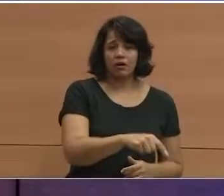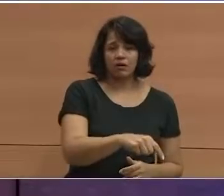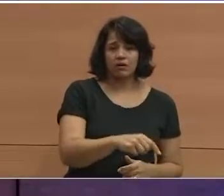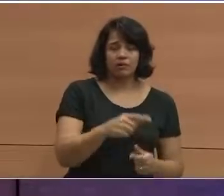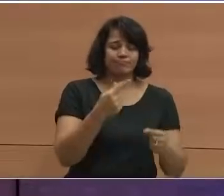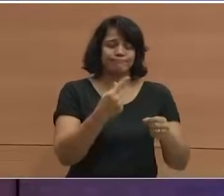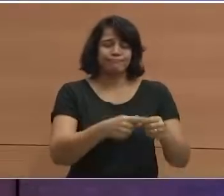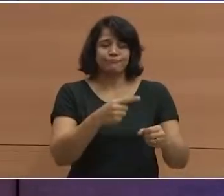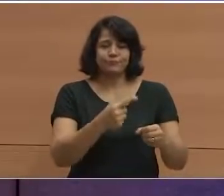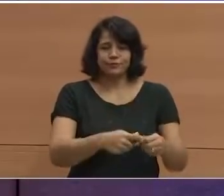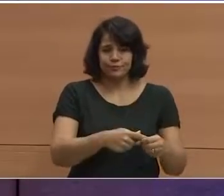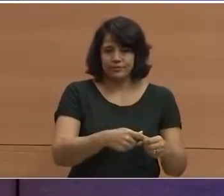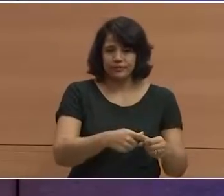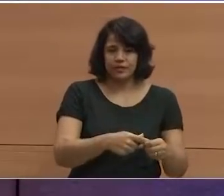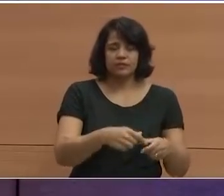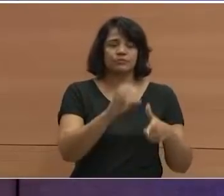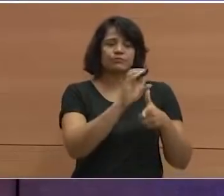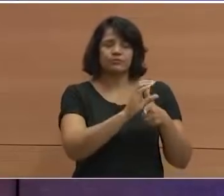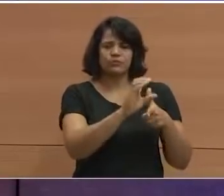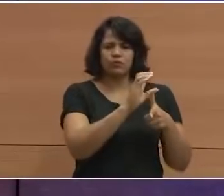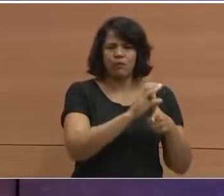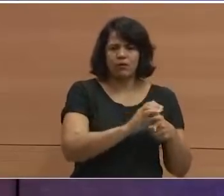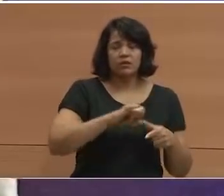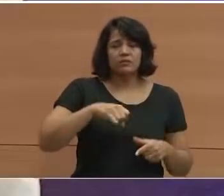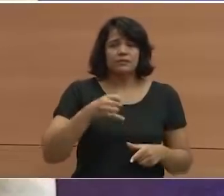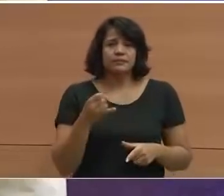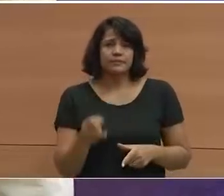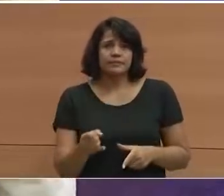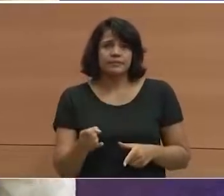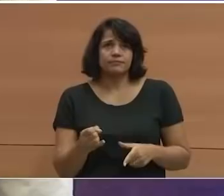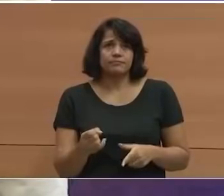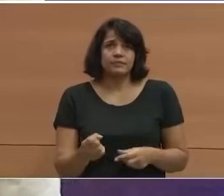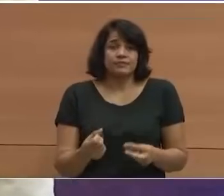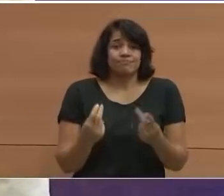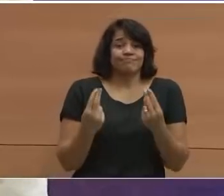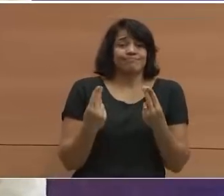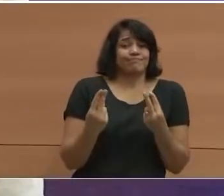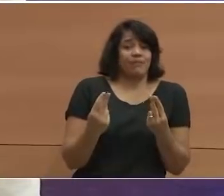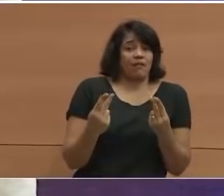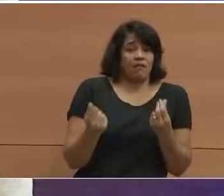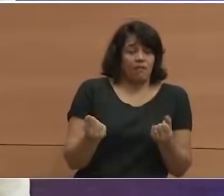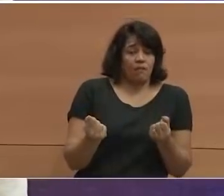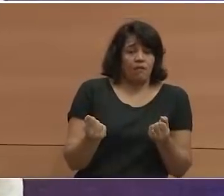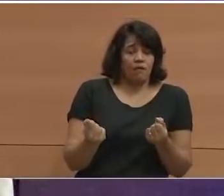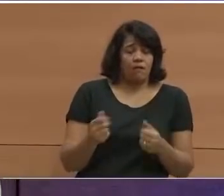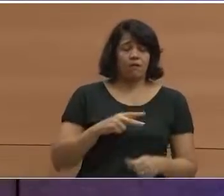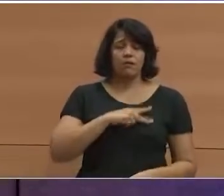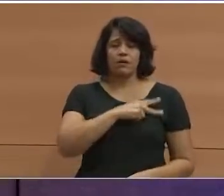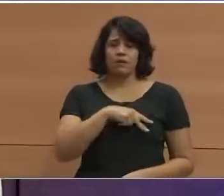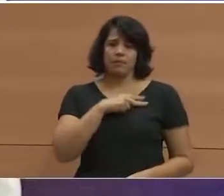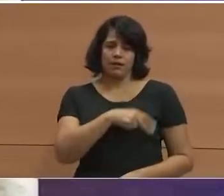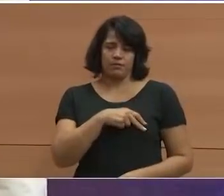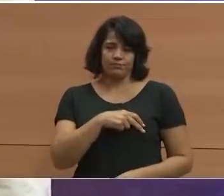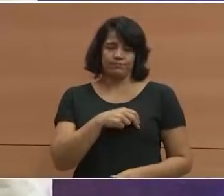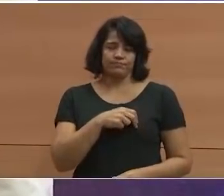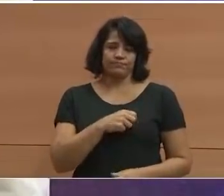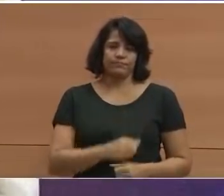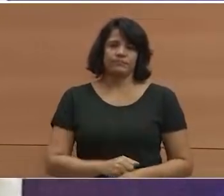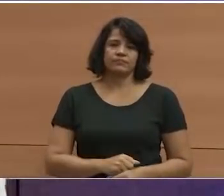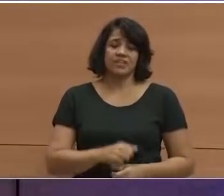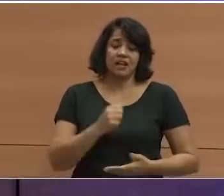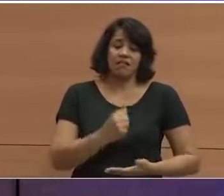com Paulo, é ou não é? Se ele pudesse ser um desses que cooperassem com Paulo